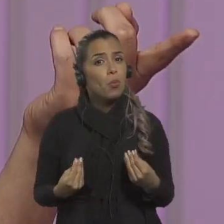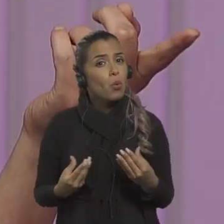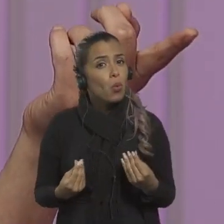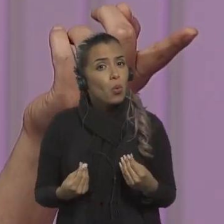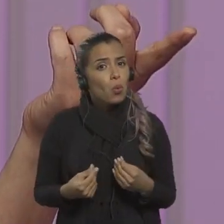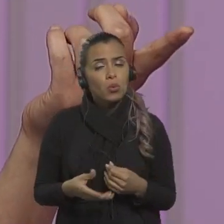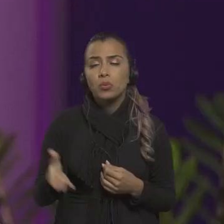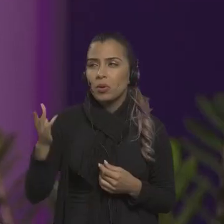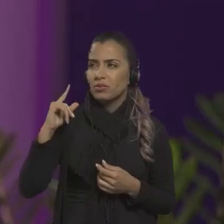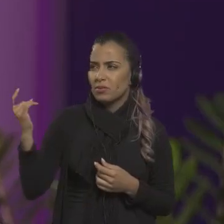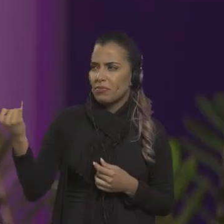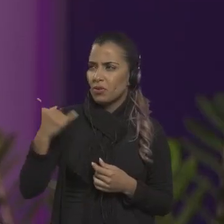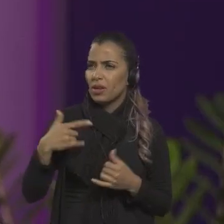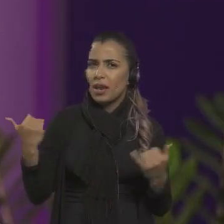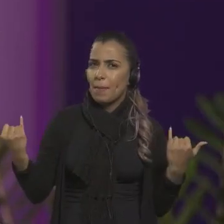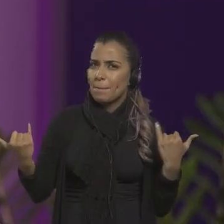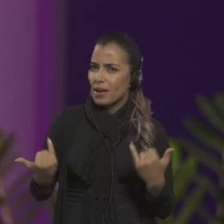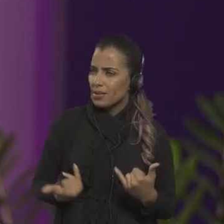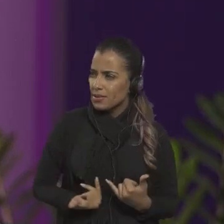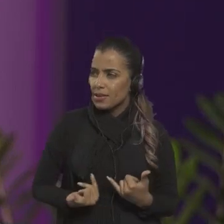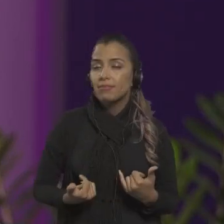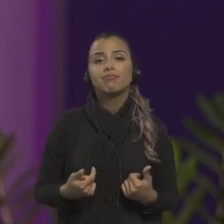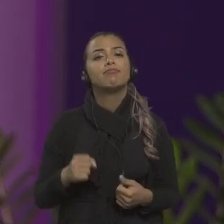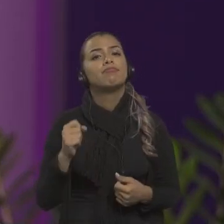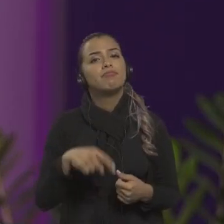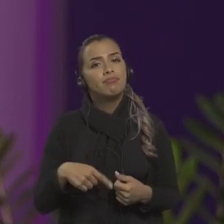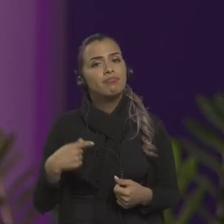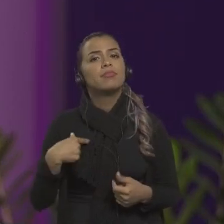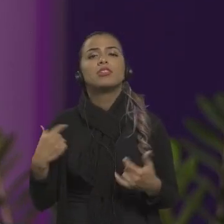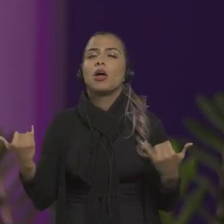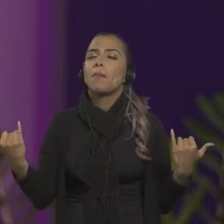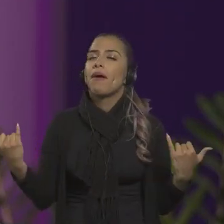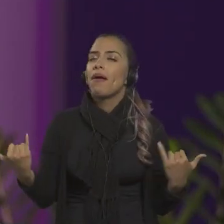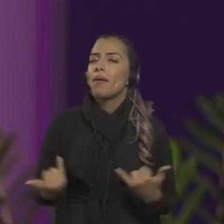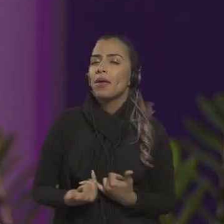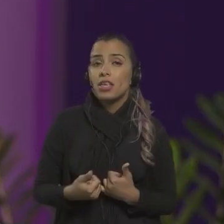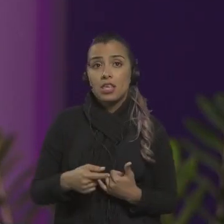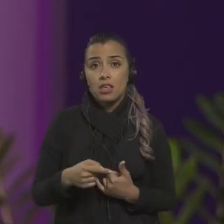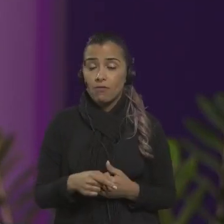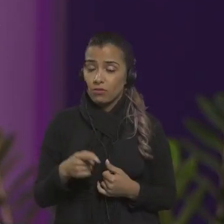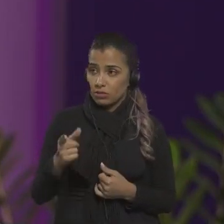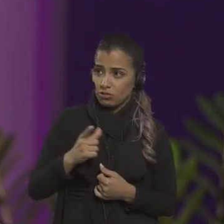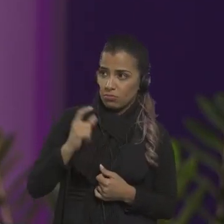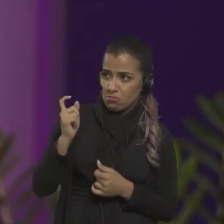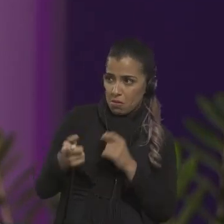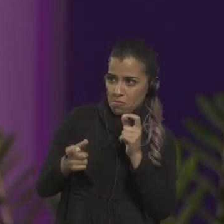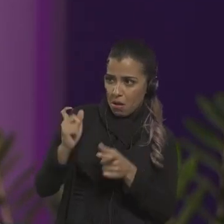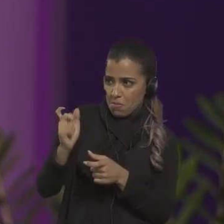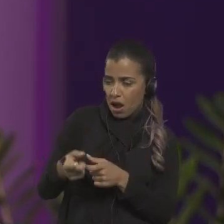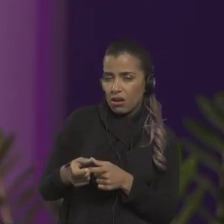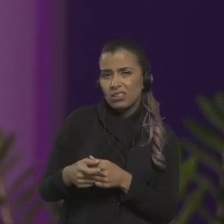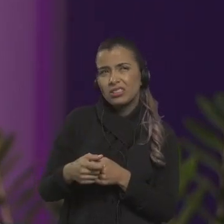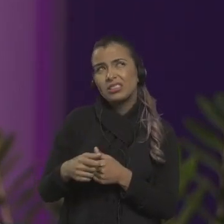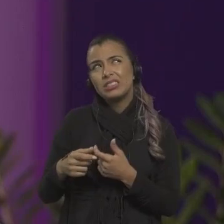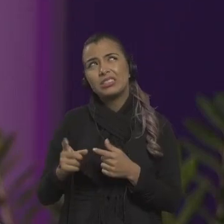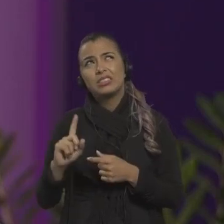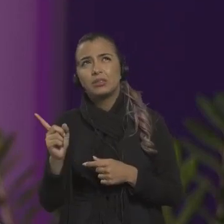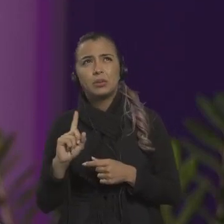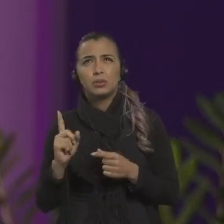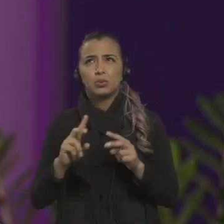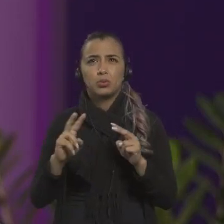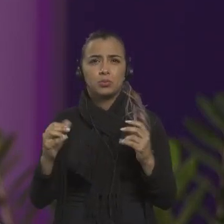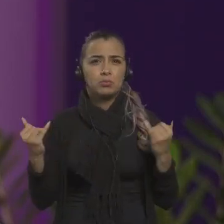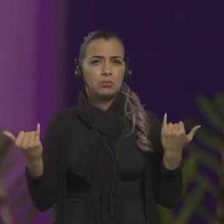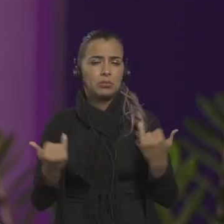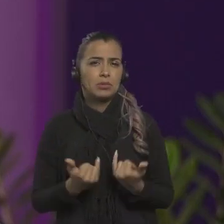era magrinha, né? Eu era bem magrela, Isso bem era magrela. chamada de coisas pejorativas em relação à magreza? A magreza não, assim.